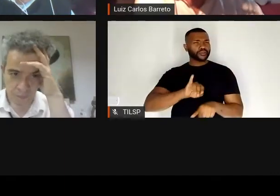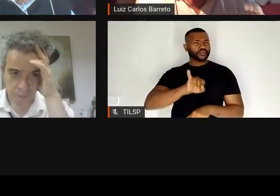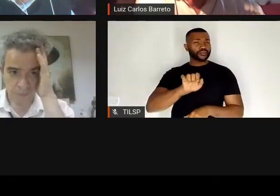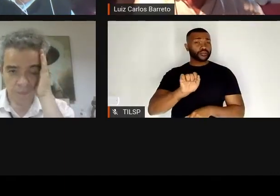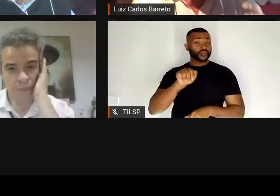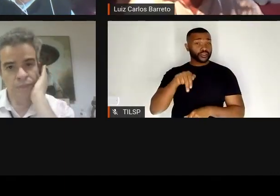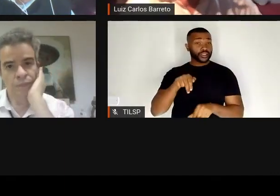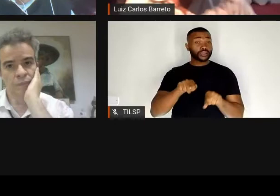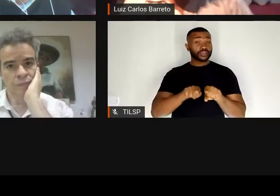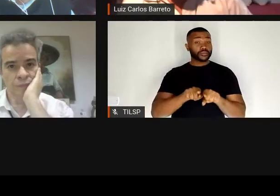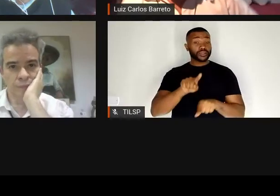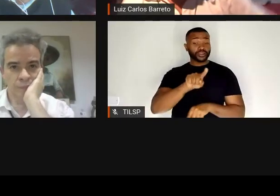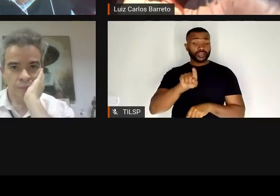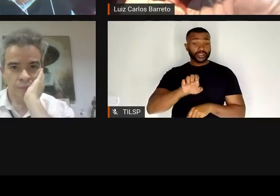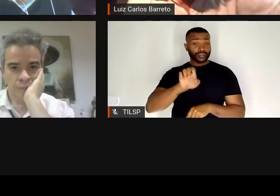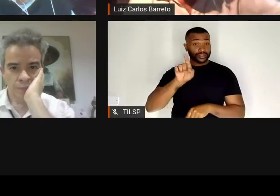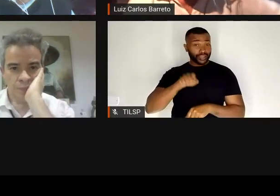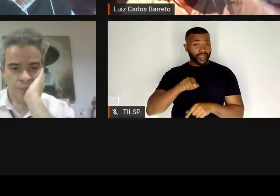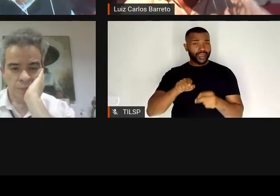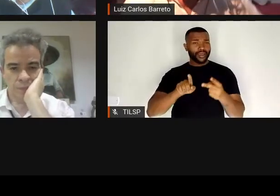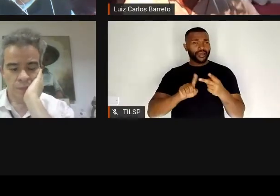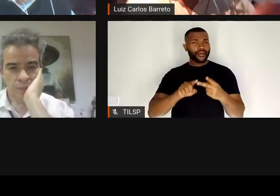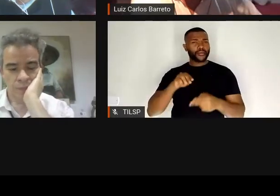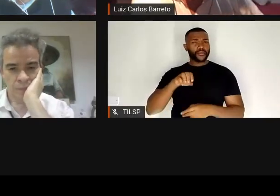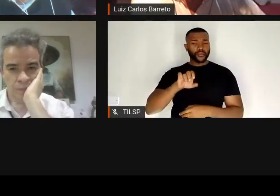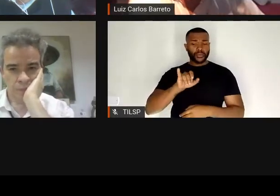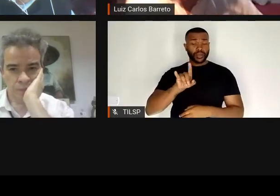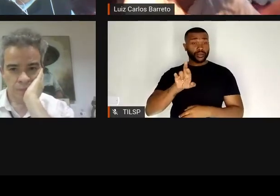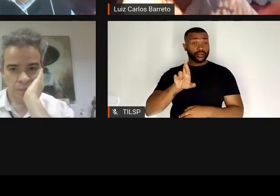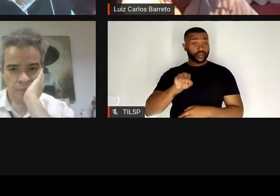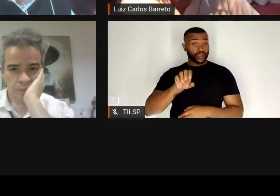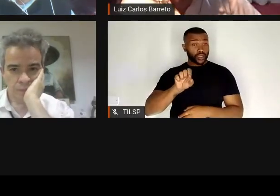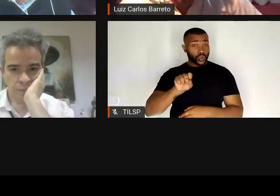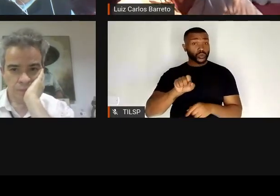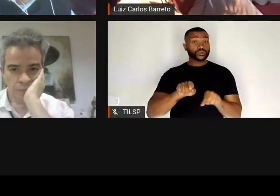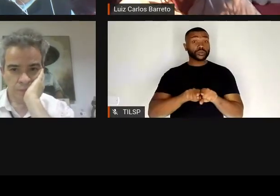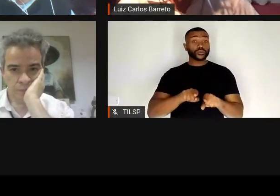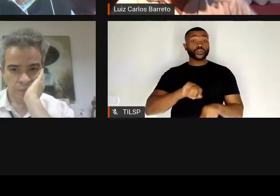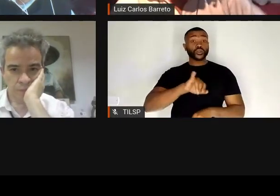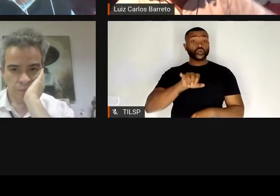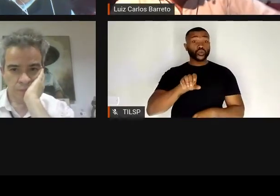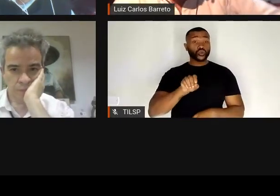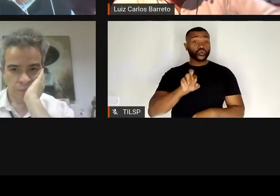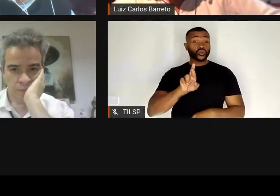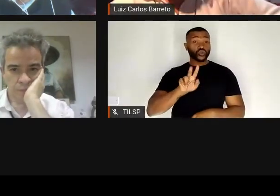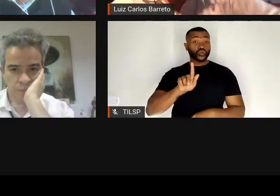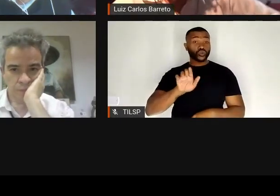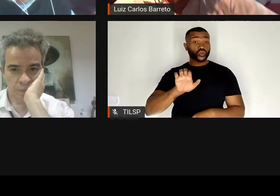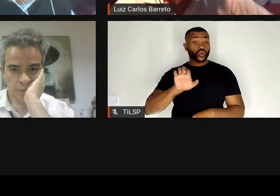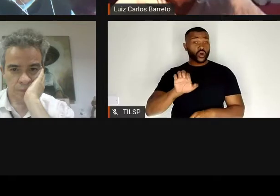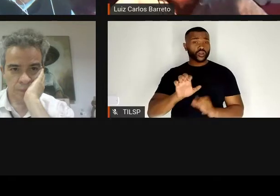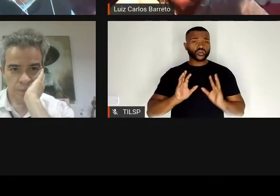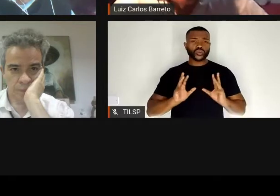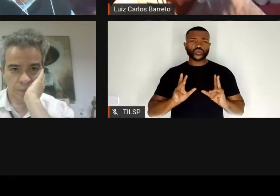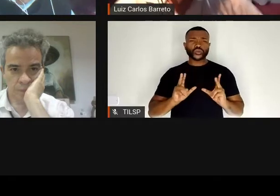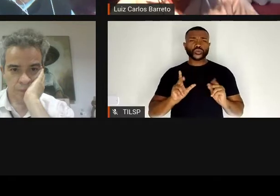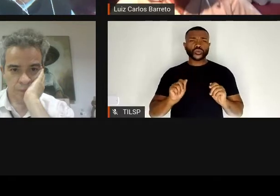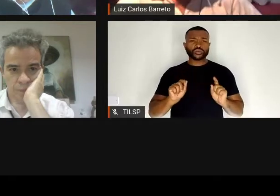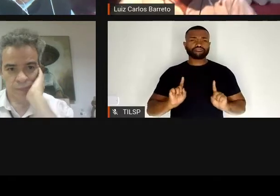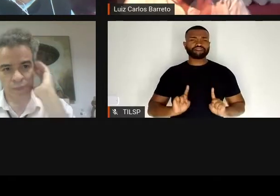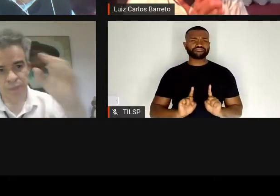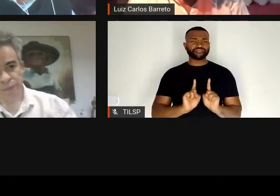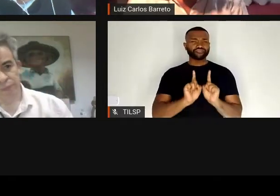Zé Medeiros, Jorge Ferreira, Ribalô, né? Era tudo em dupla.